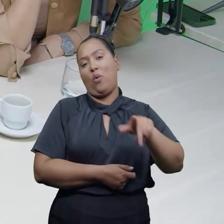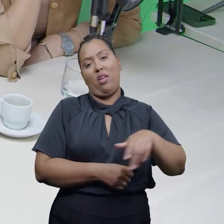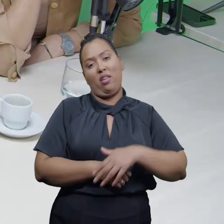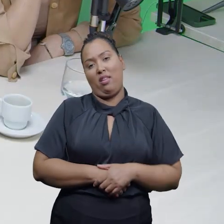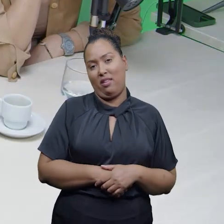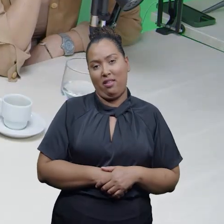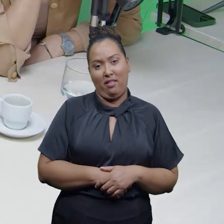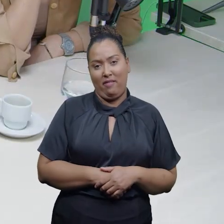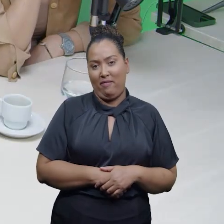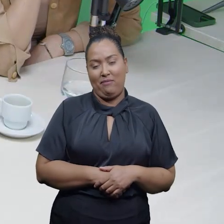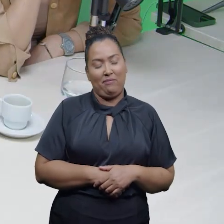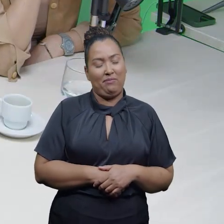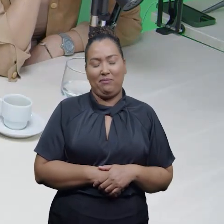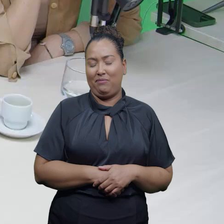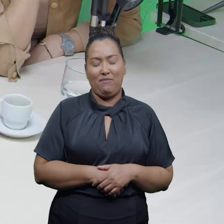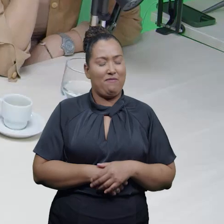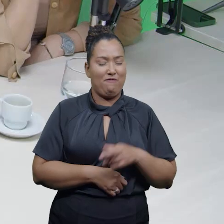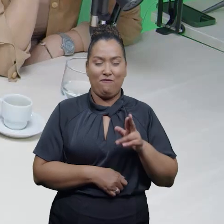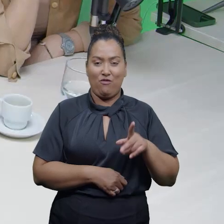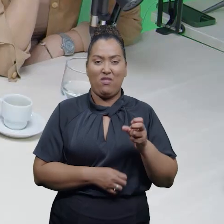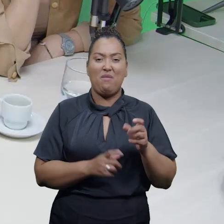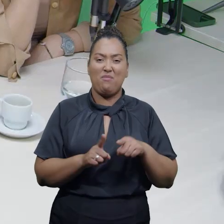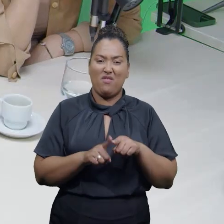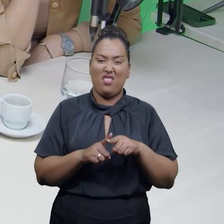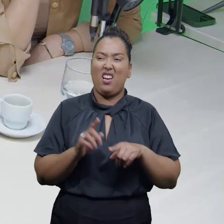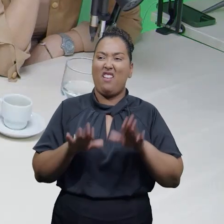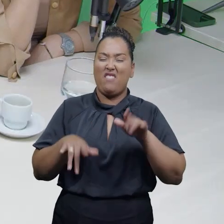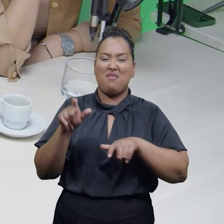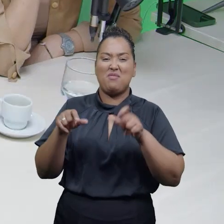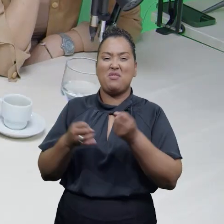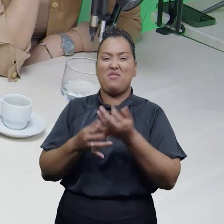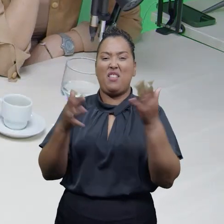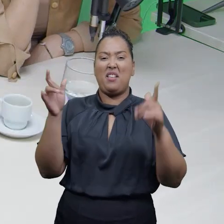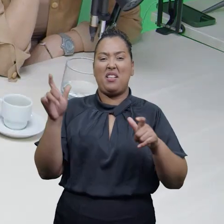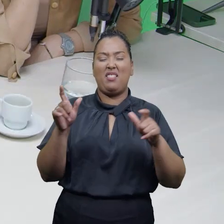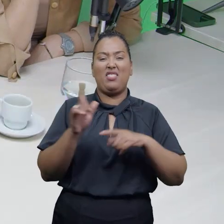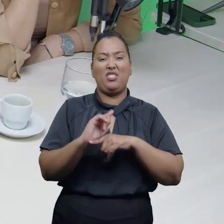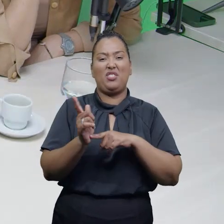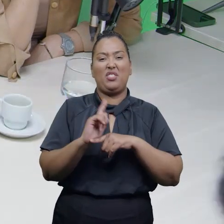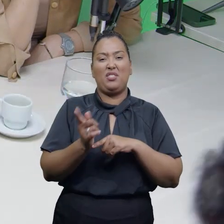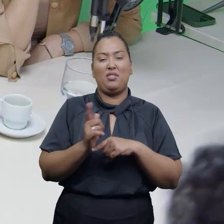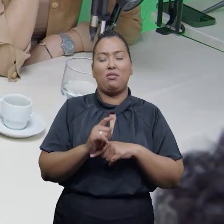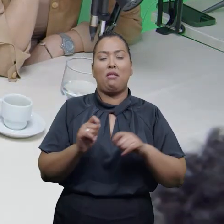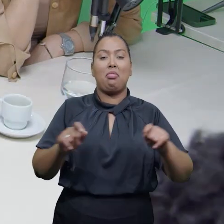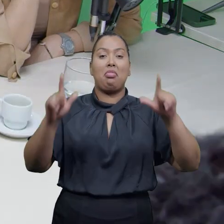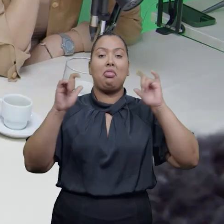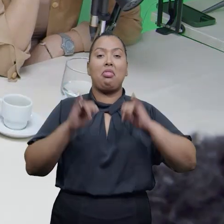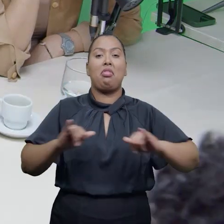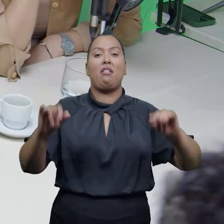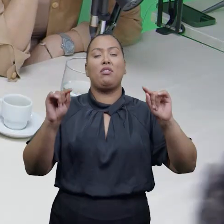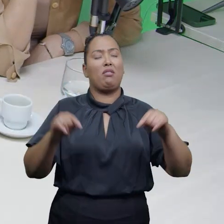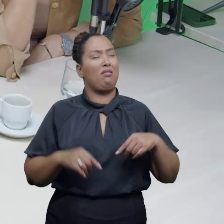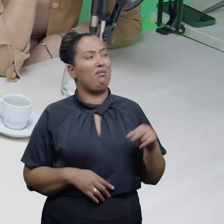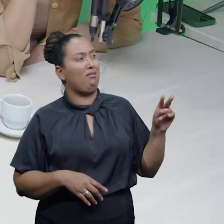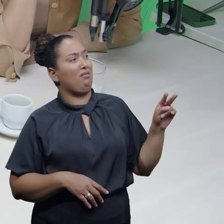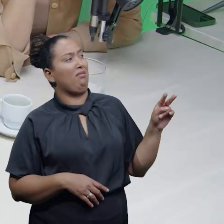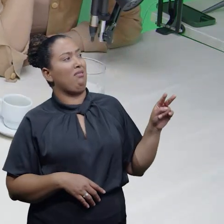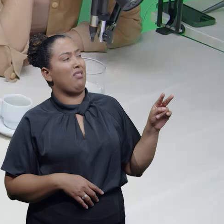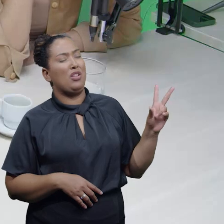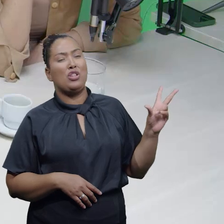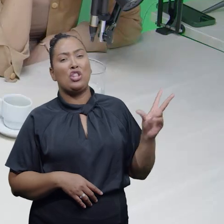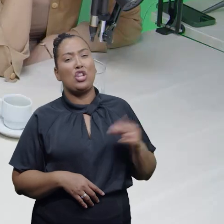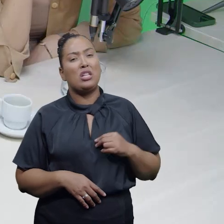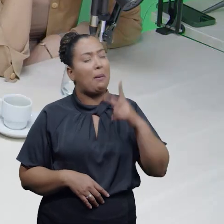ponto crucial, porque muitas vezes nós ouvimos do gestor público algumas falas que